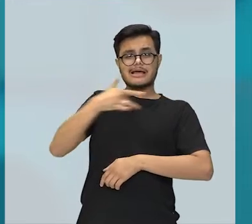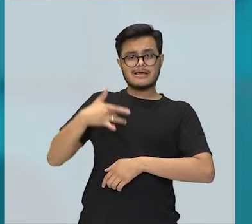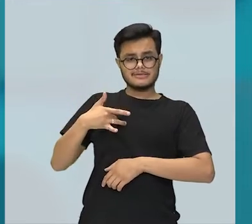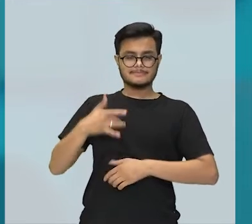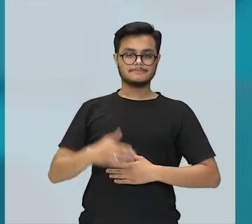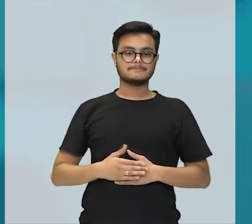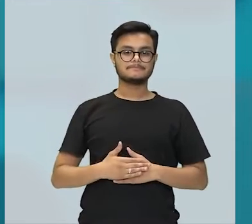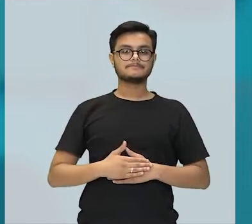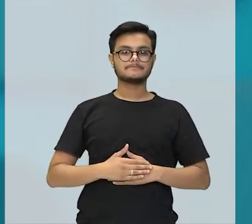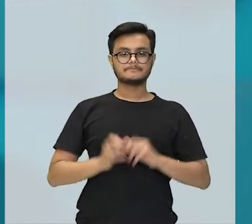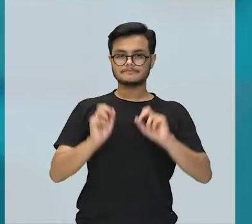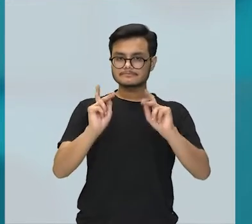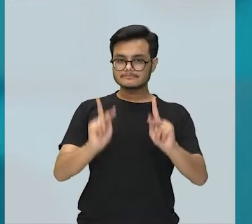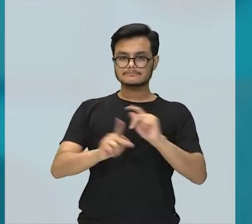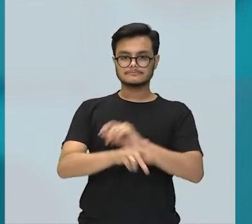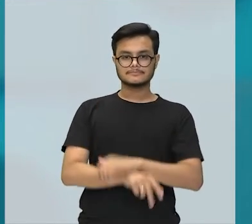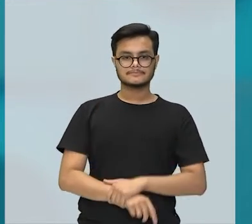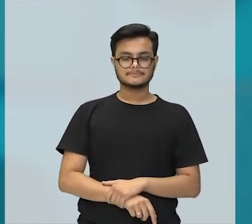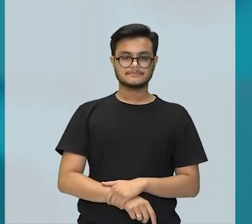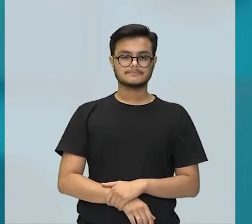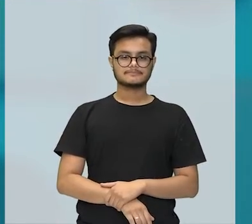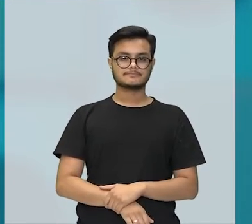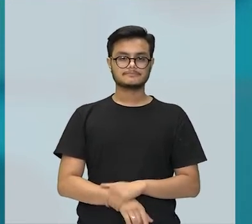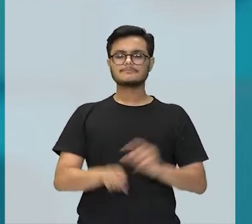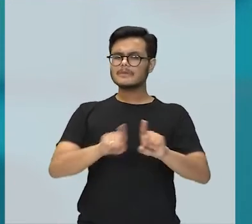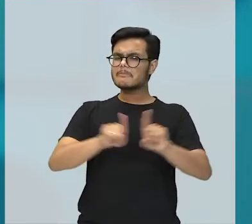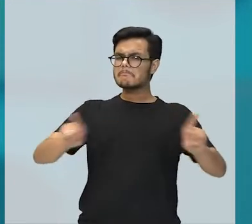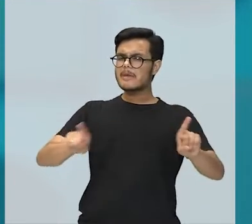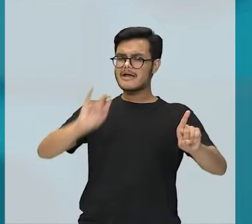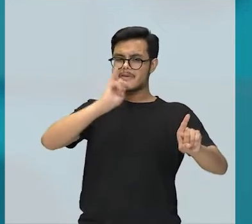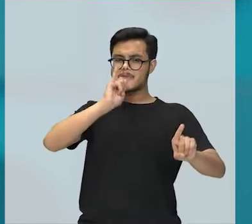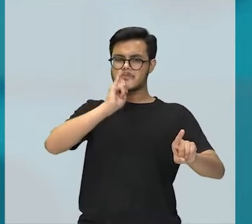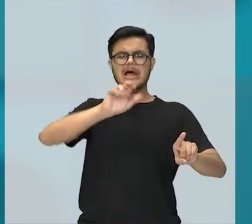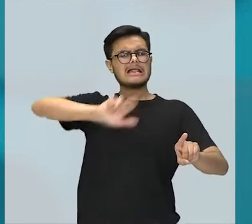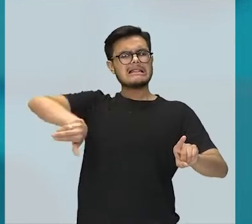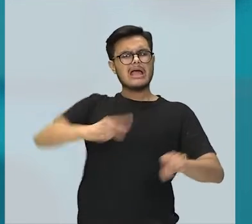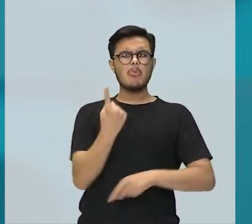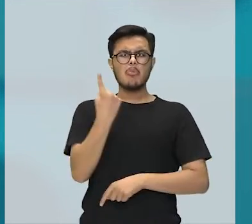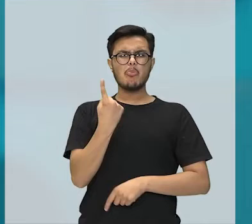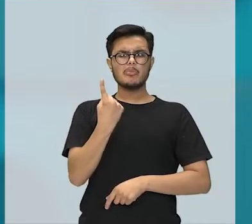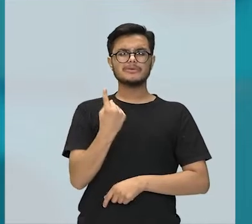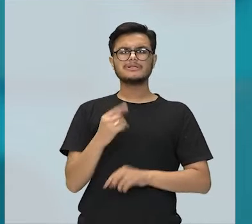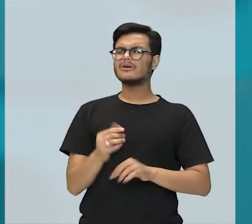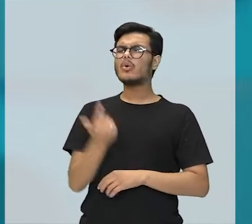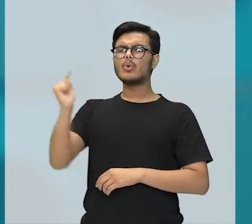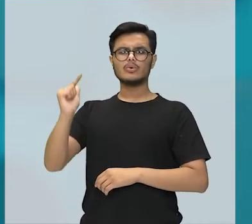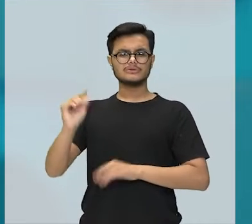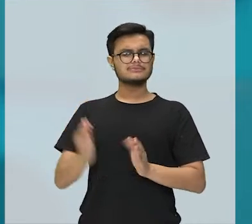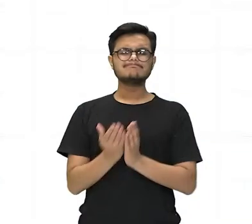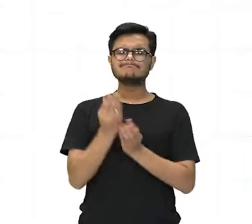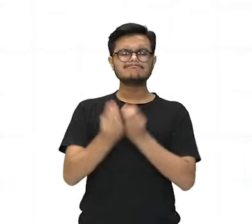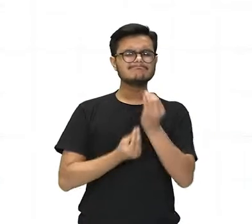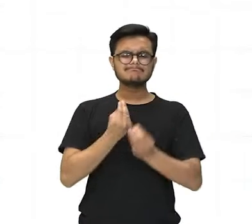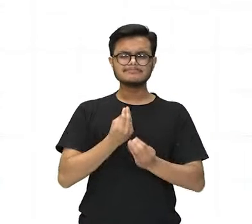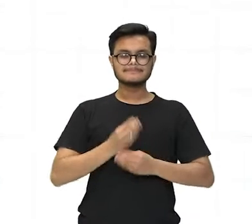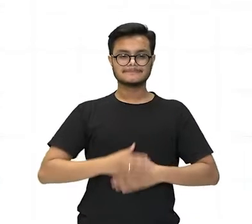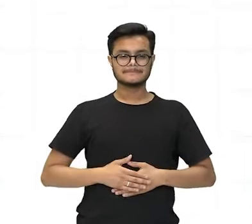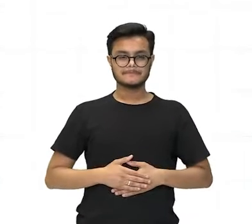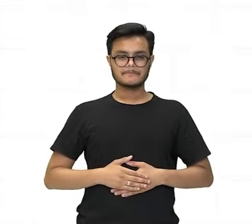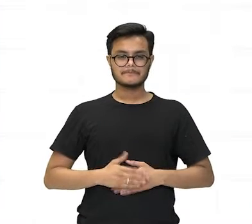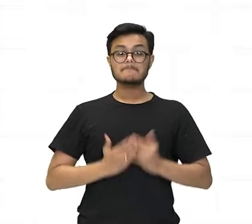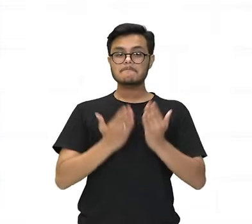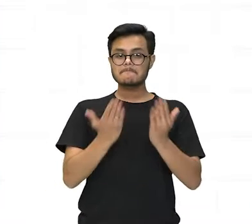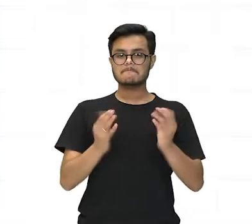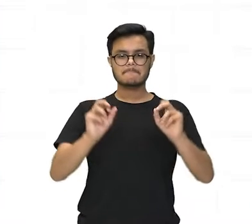o dente cai por inteiro. Mas não tem só esse tipo de acidente, tem outros, né? Vamos ver os outros? Então,